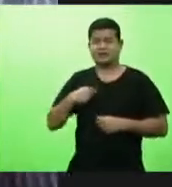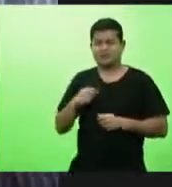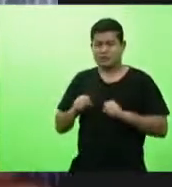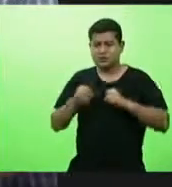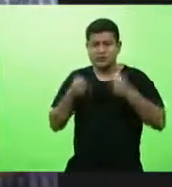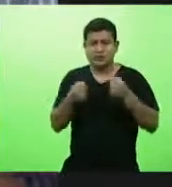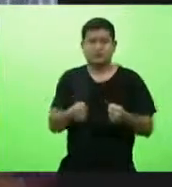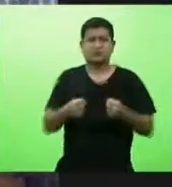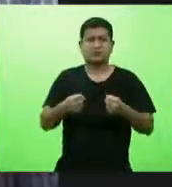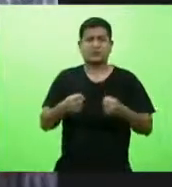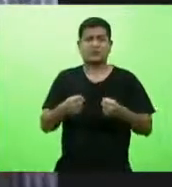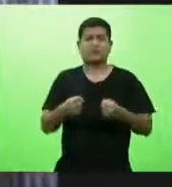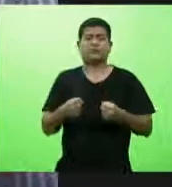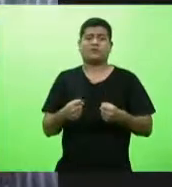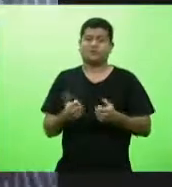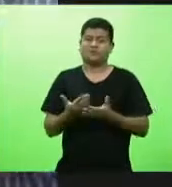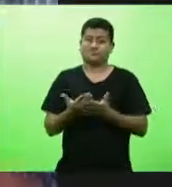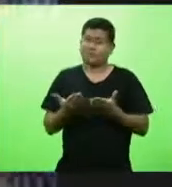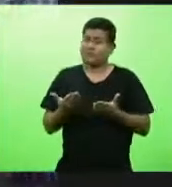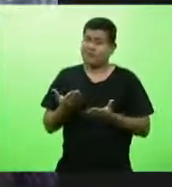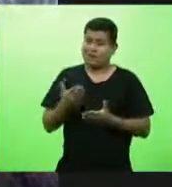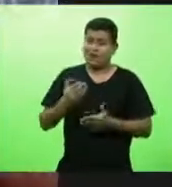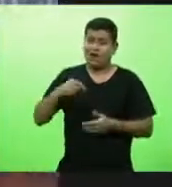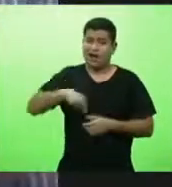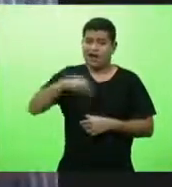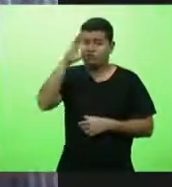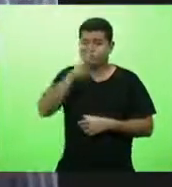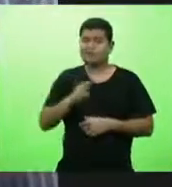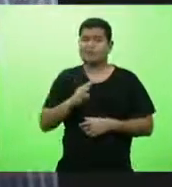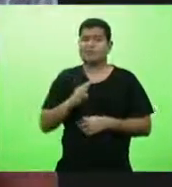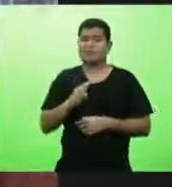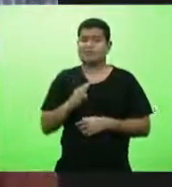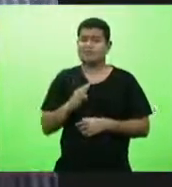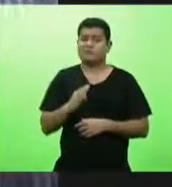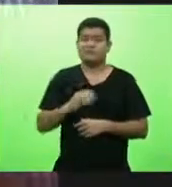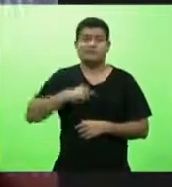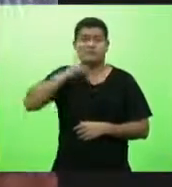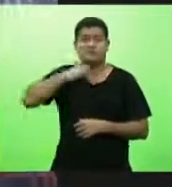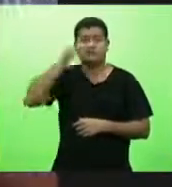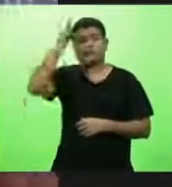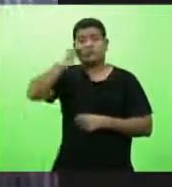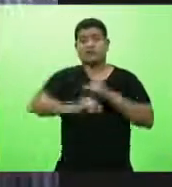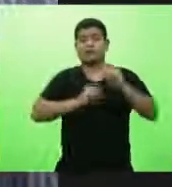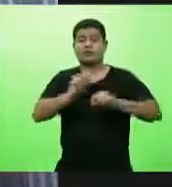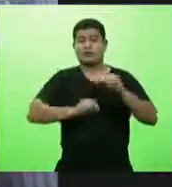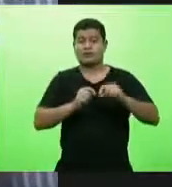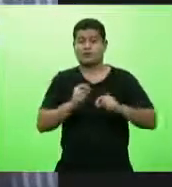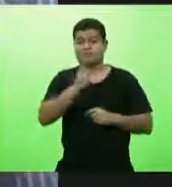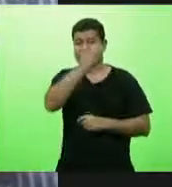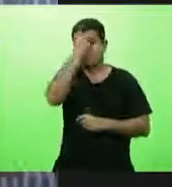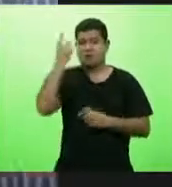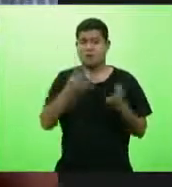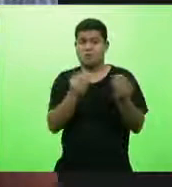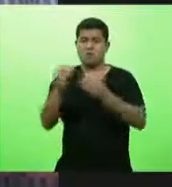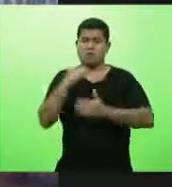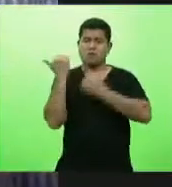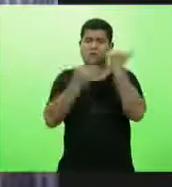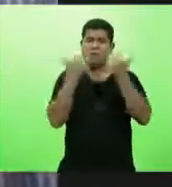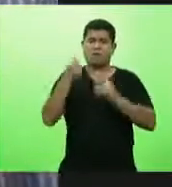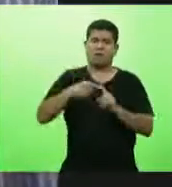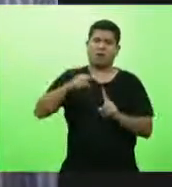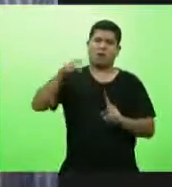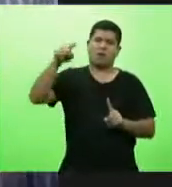de ser o país que vai ter o maior número de mortes devido do Covid-19. E